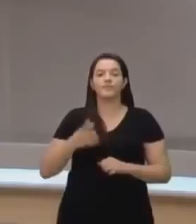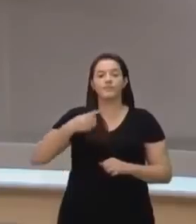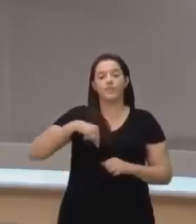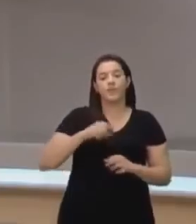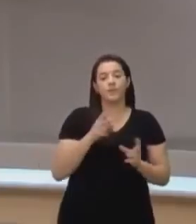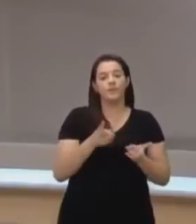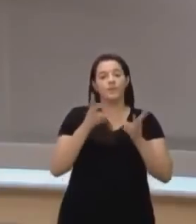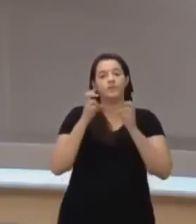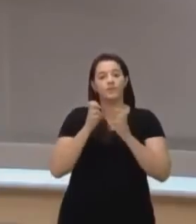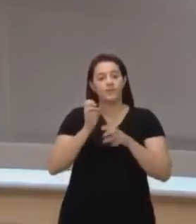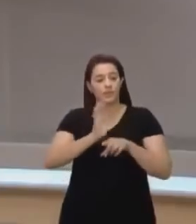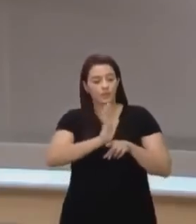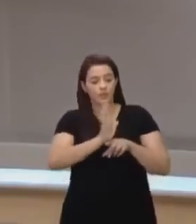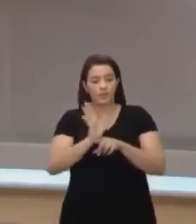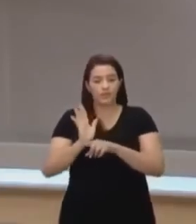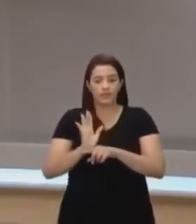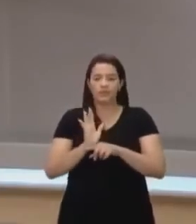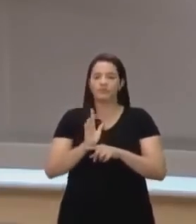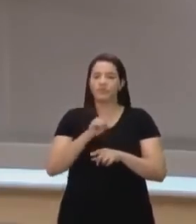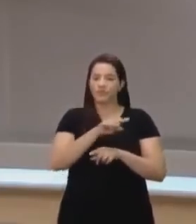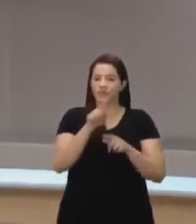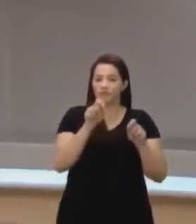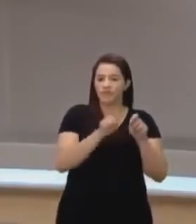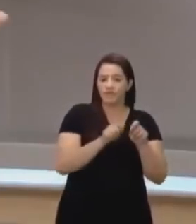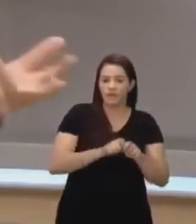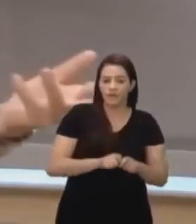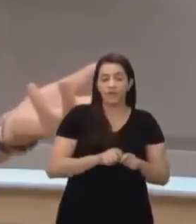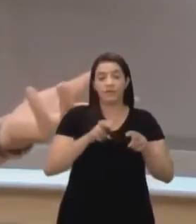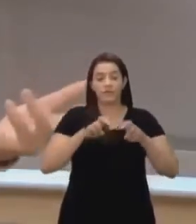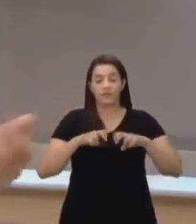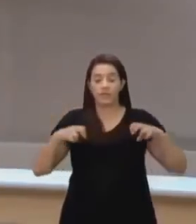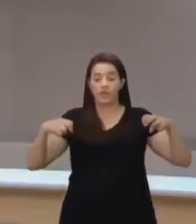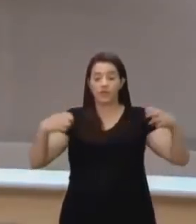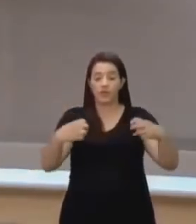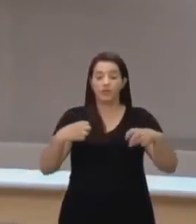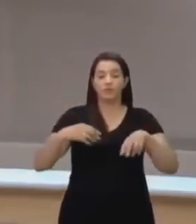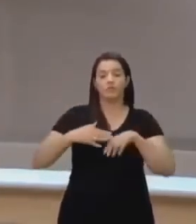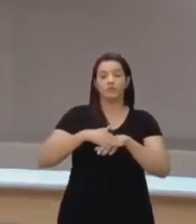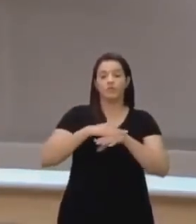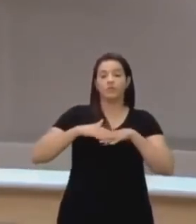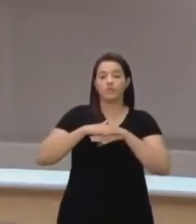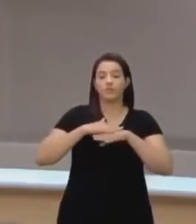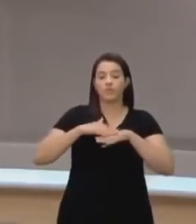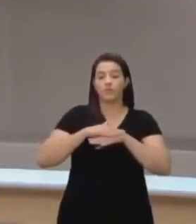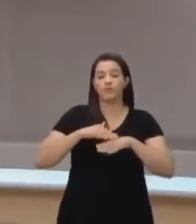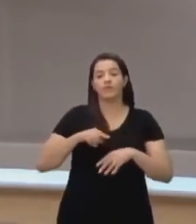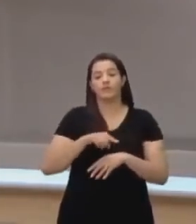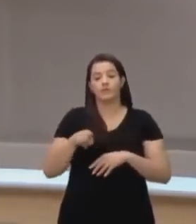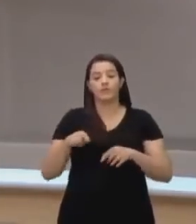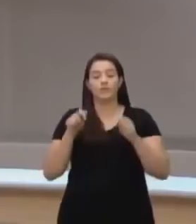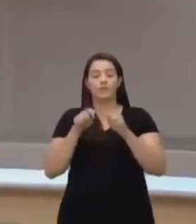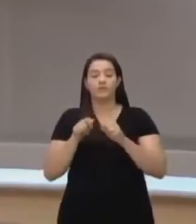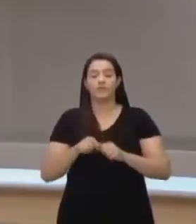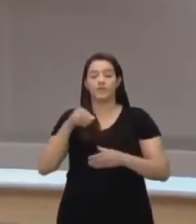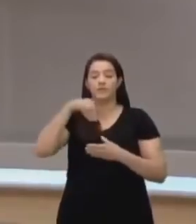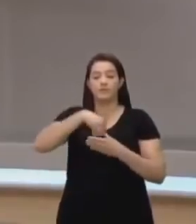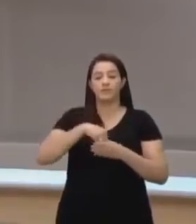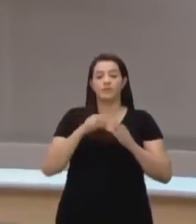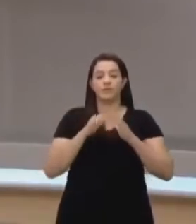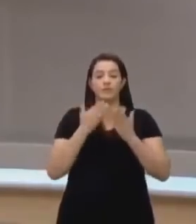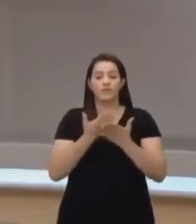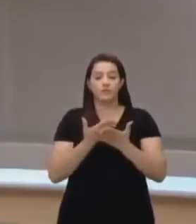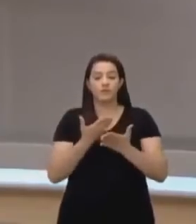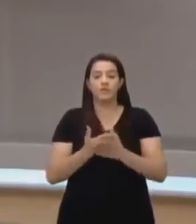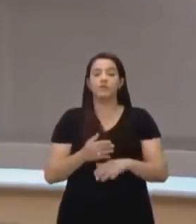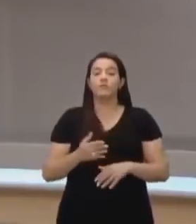percebe isso nos vídeos que eles produzem, nas rodas de conversa, é algo interessante a ser desenvolvido lá nas escolas, enfim.